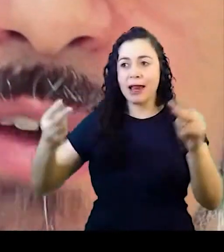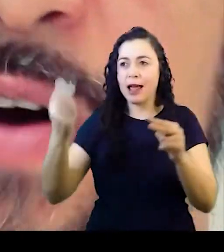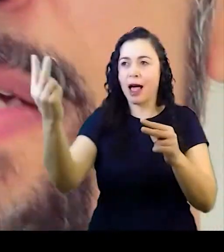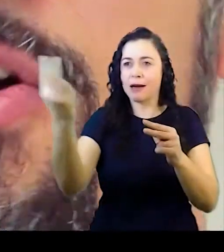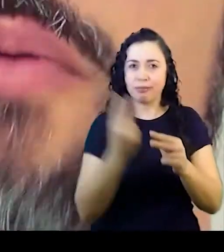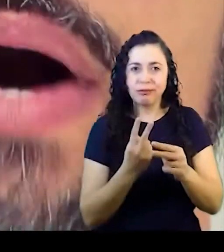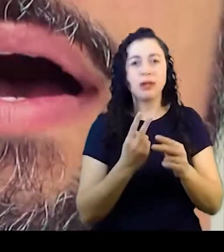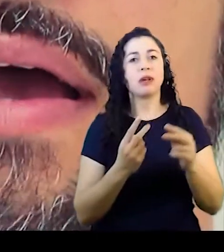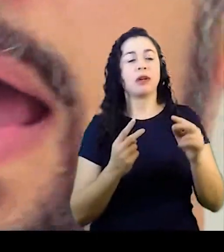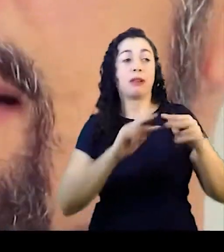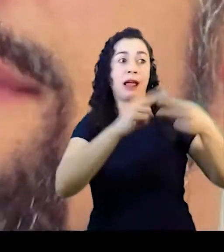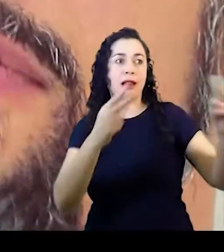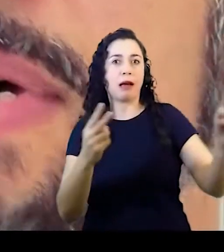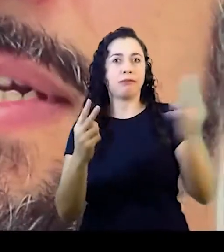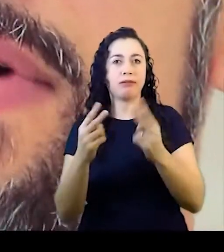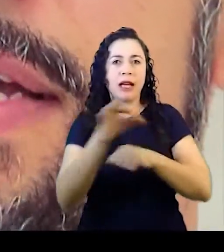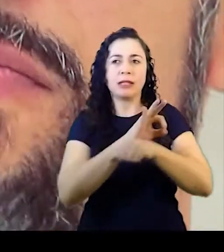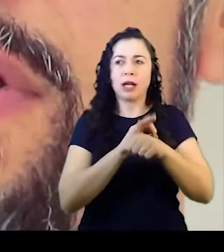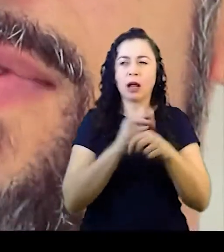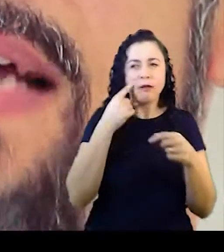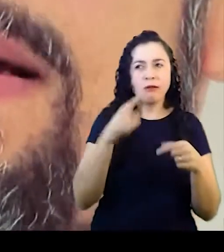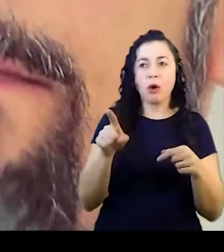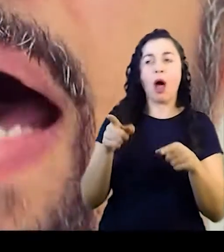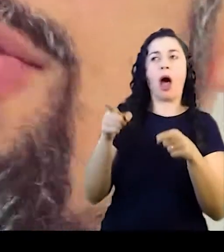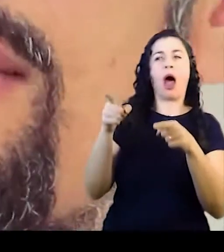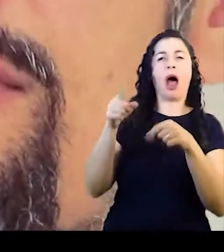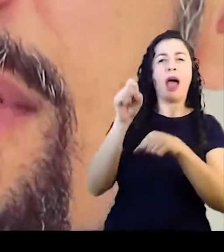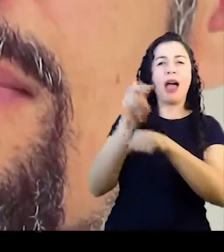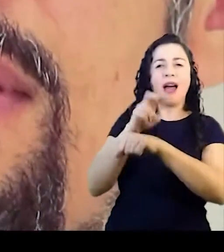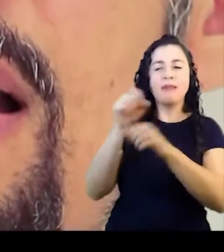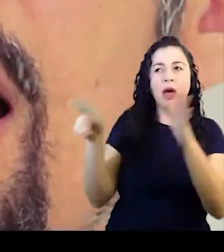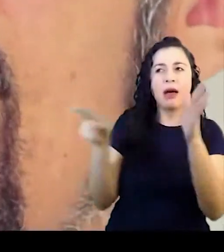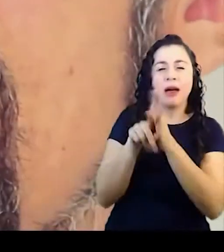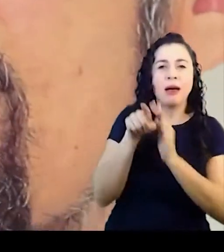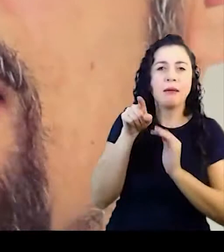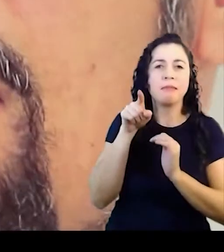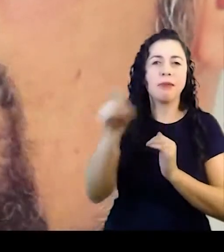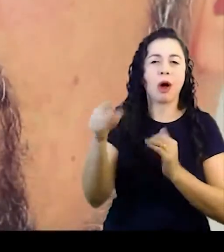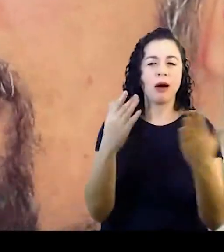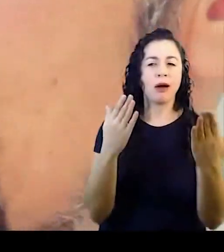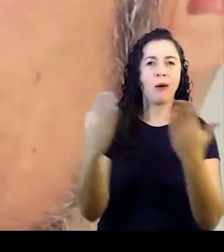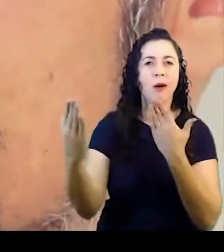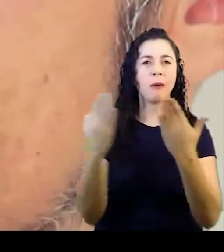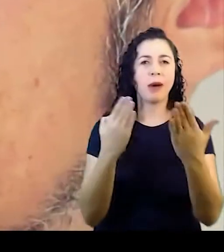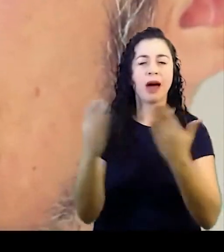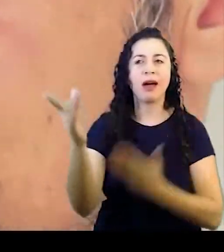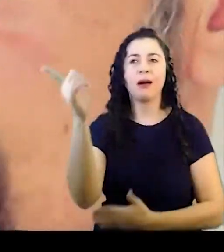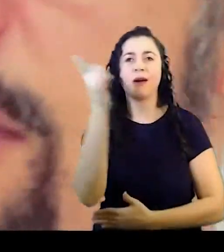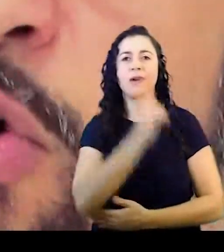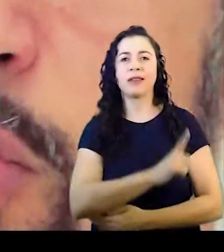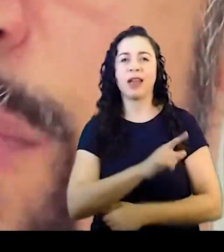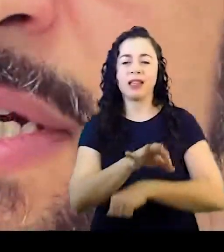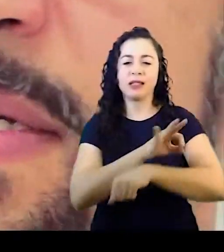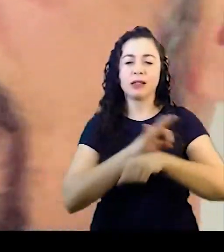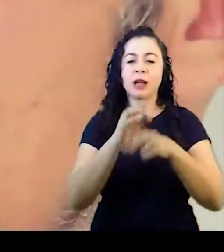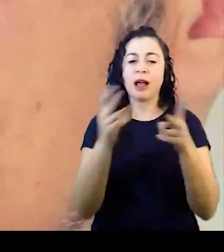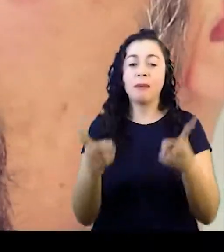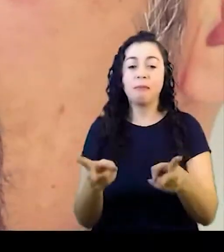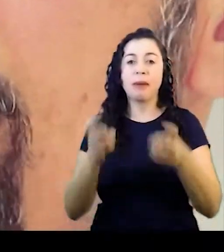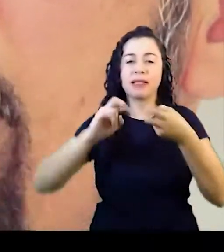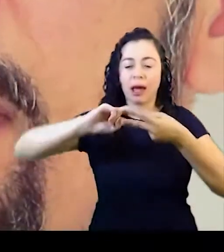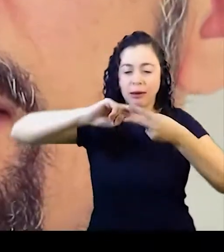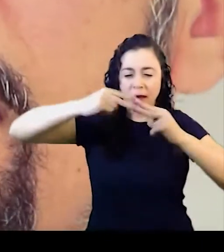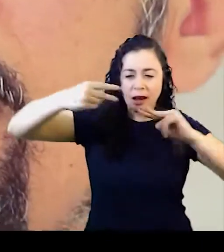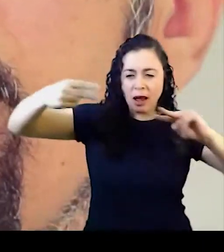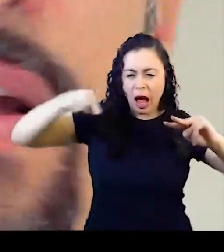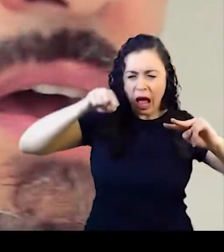aquilo e fala assim, opa, essa informação aqui é do vírus, essa página é do vírus. Aí a célula olha as duas colunas, lê